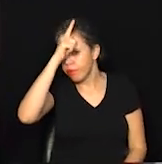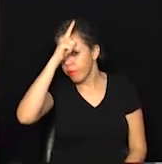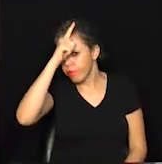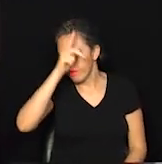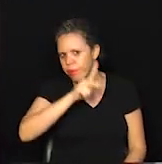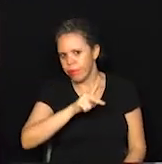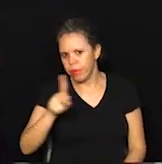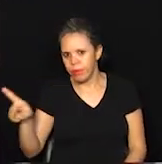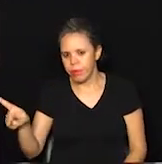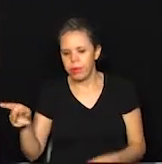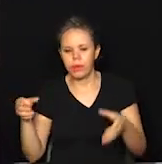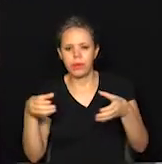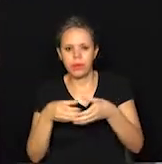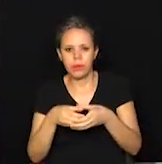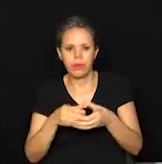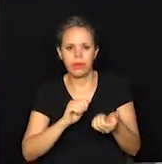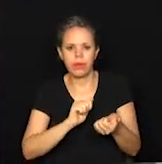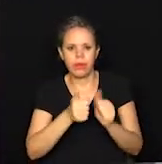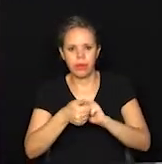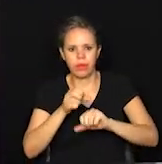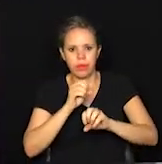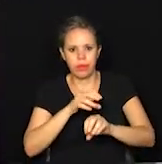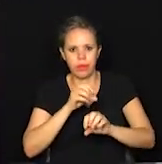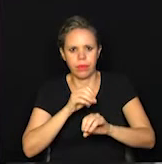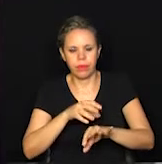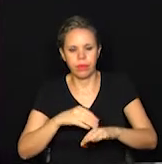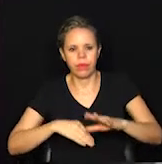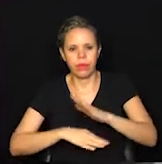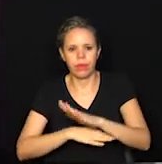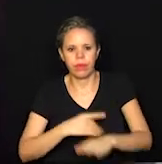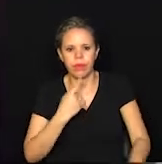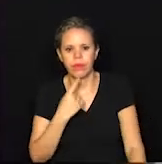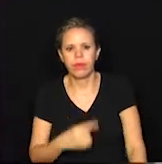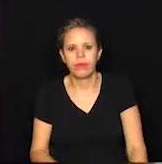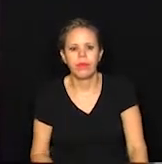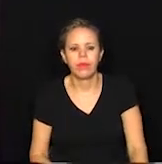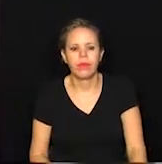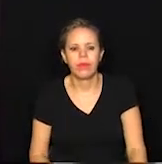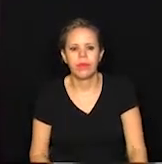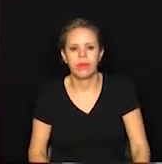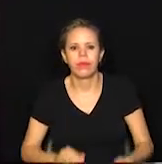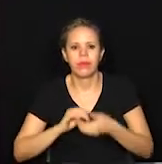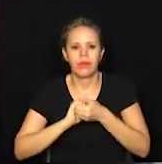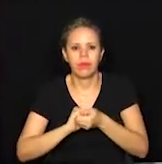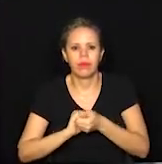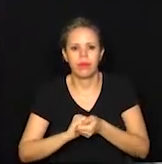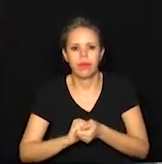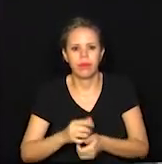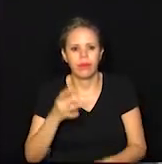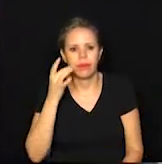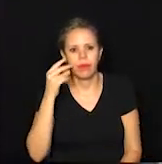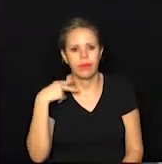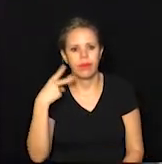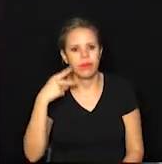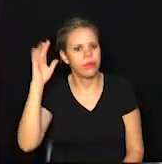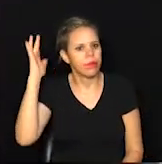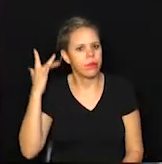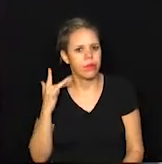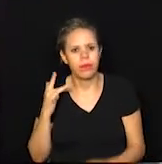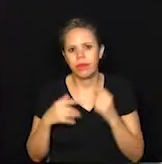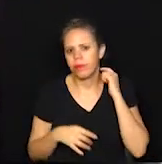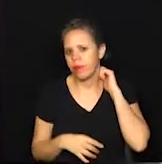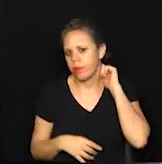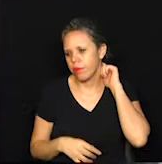presidente dessa comissão, da Comissão de Educação e Esporte da Câmara Municipal. Quero saudar também a presença da vereadora Guida